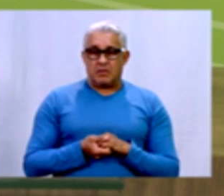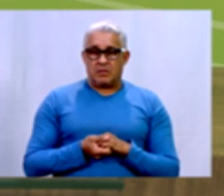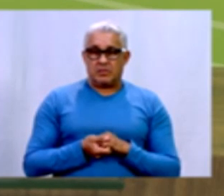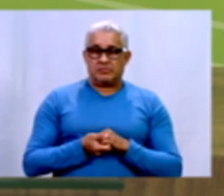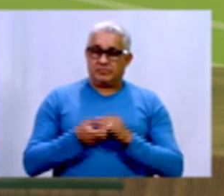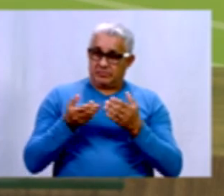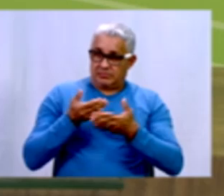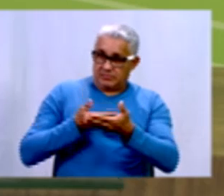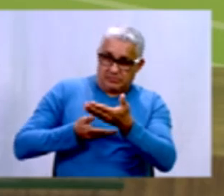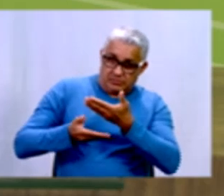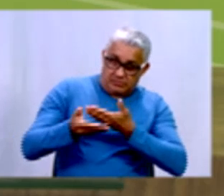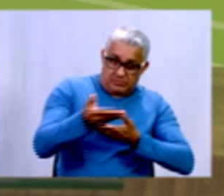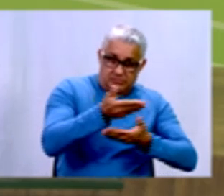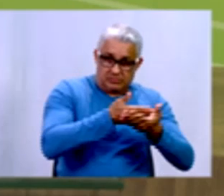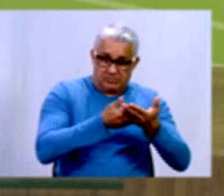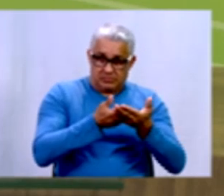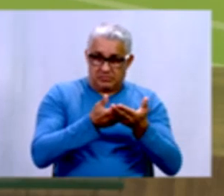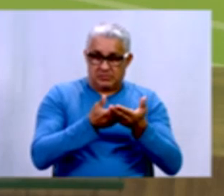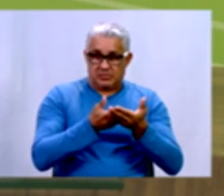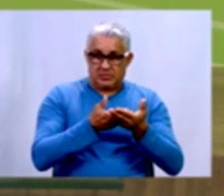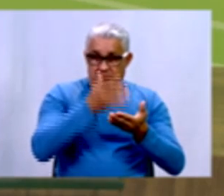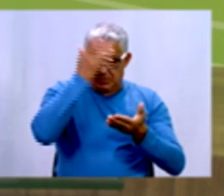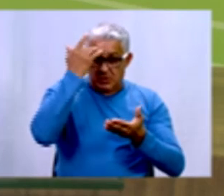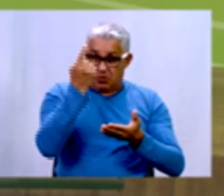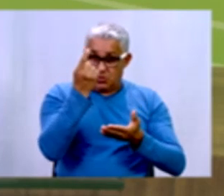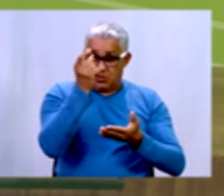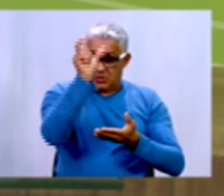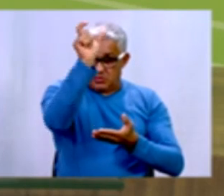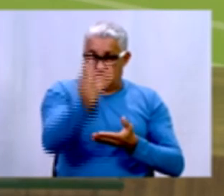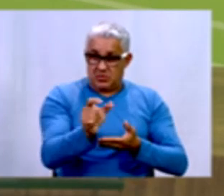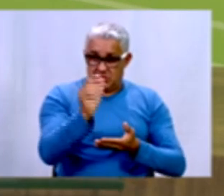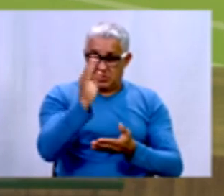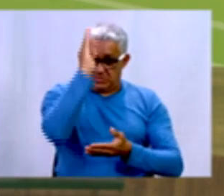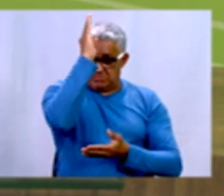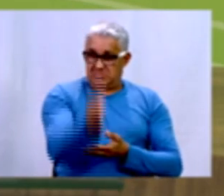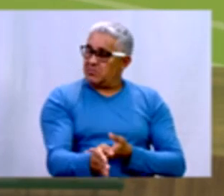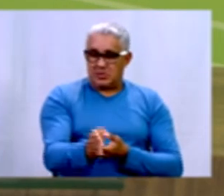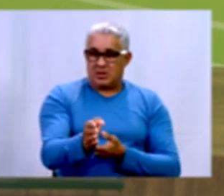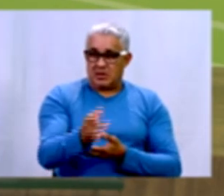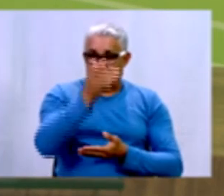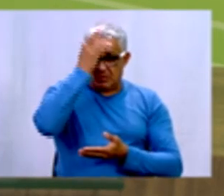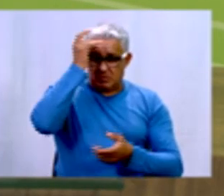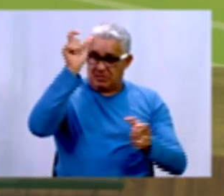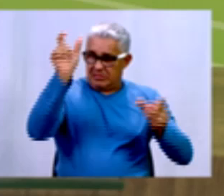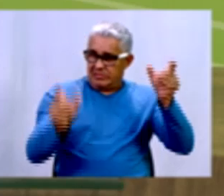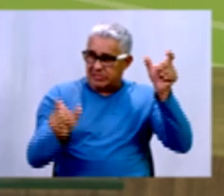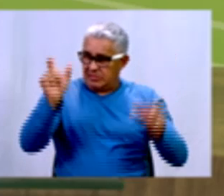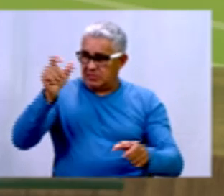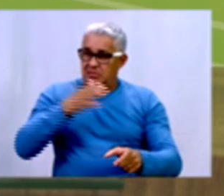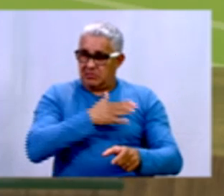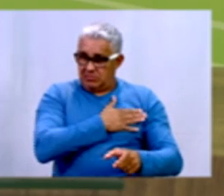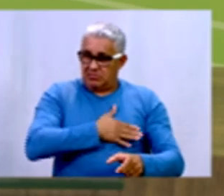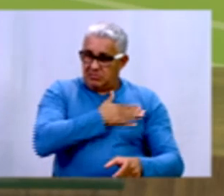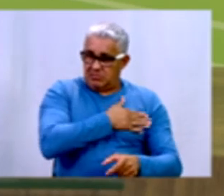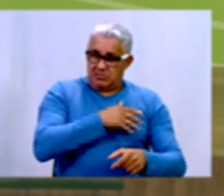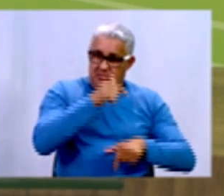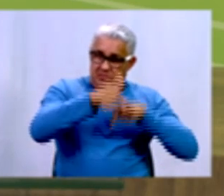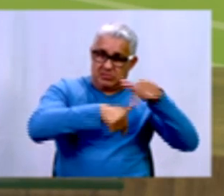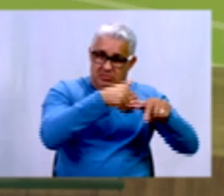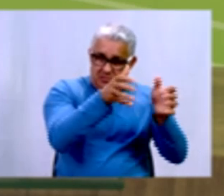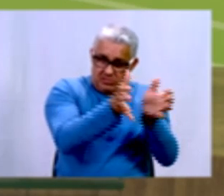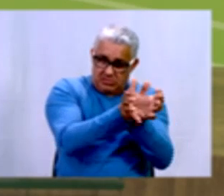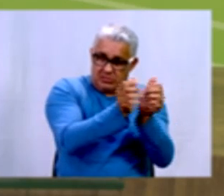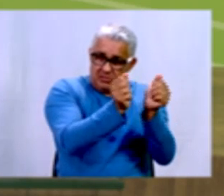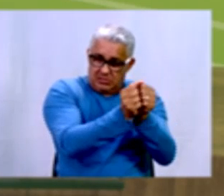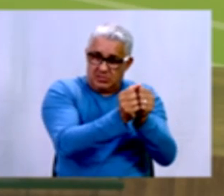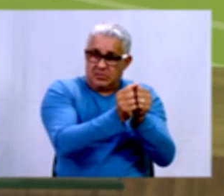compartilhada, não é algo centralizado numa pessoa só, e é para pessoas que gostam de trabalhar em equipe, né?